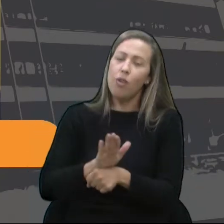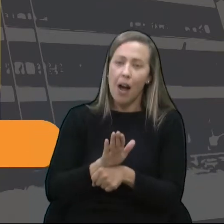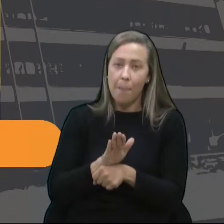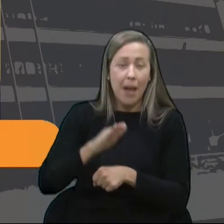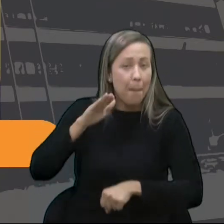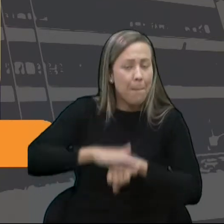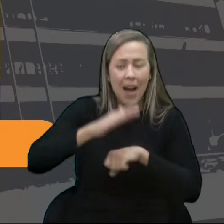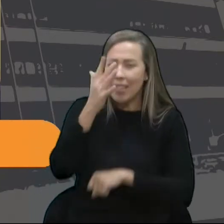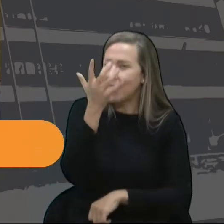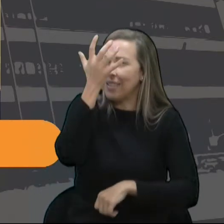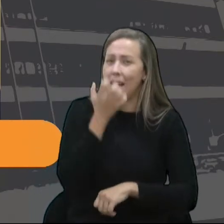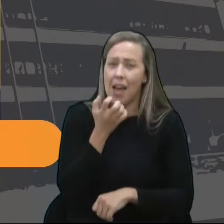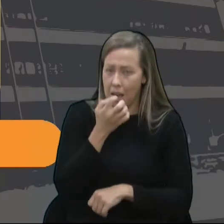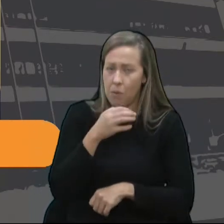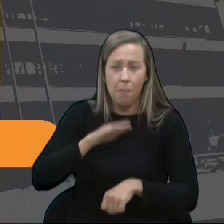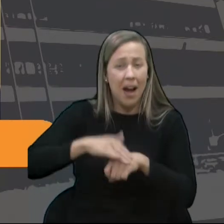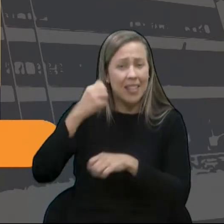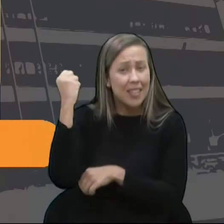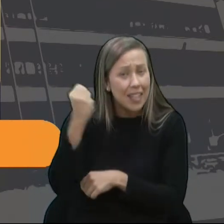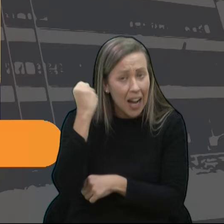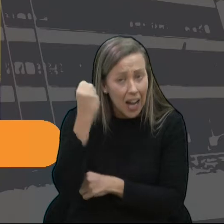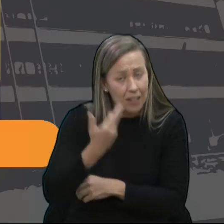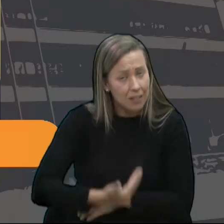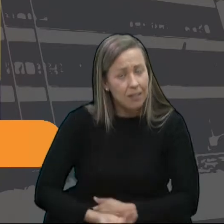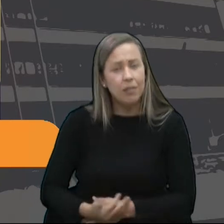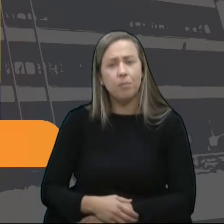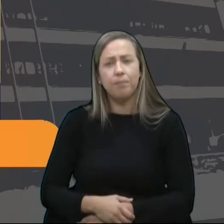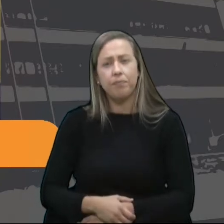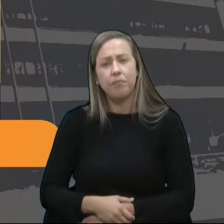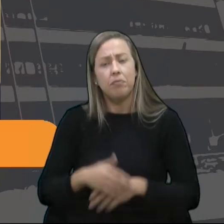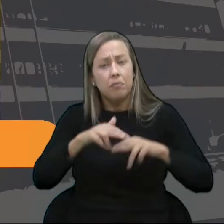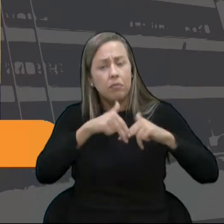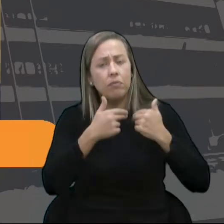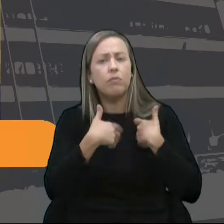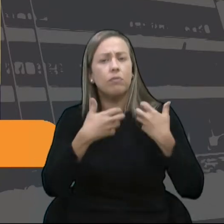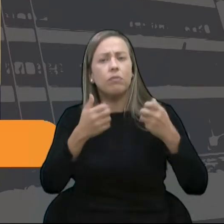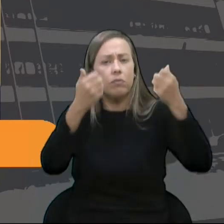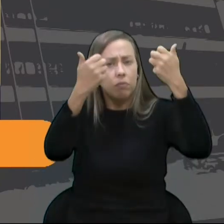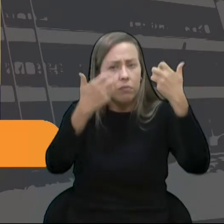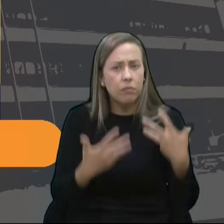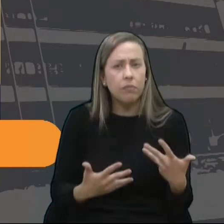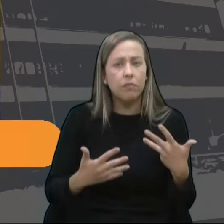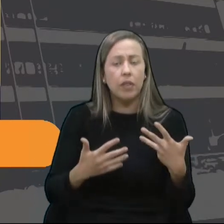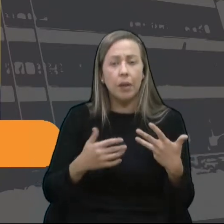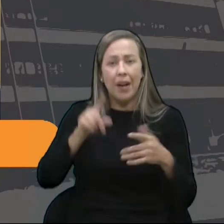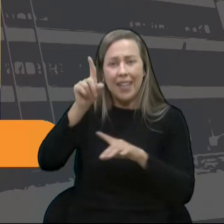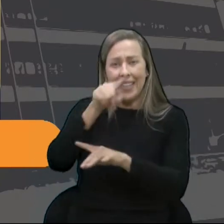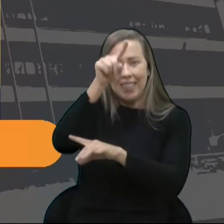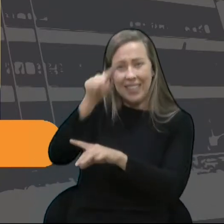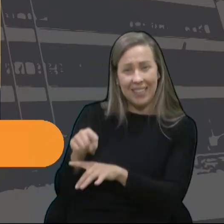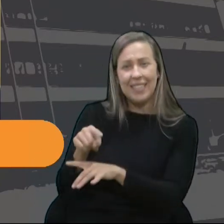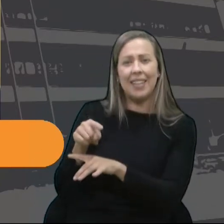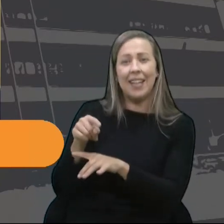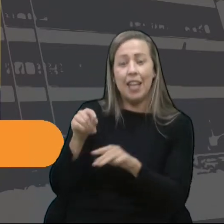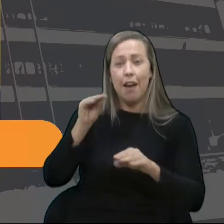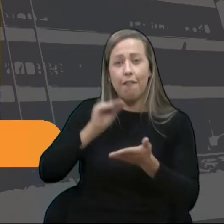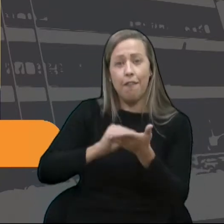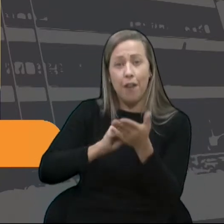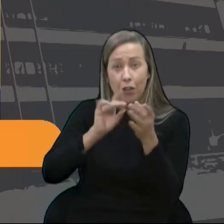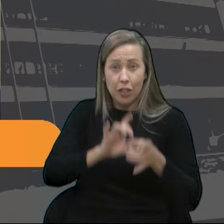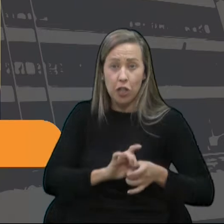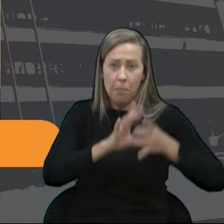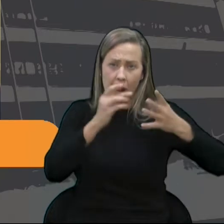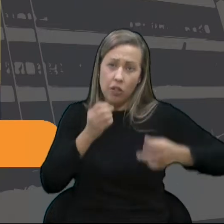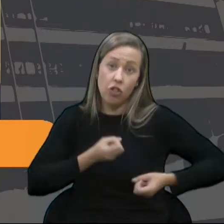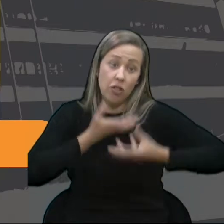muito mais sério ainda, muito mais grave. Então, o que eu quero dizer é que entre uma censura, entre a falta de liberdade de